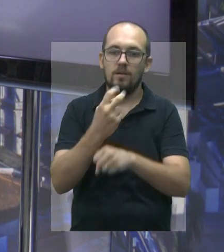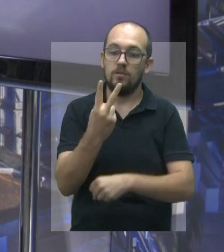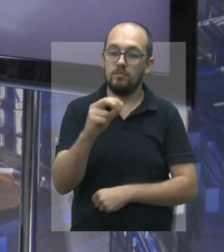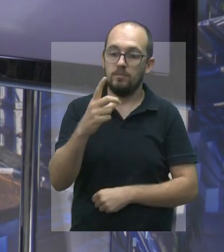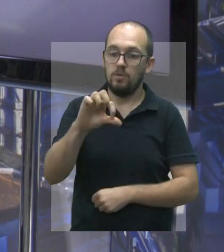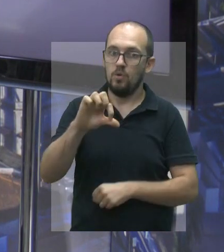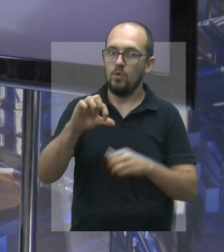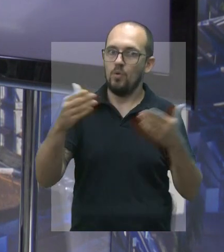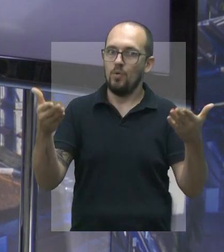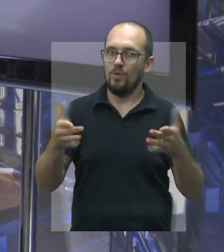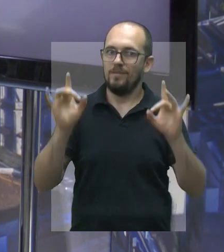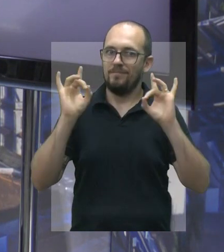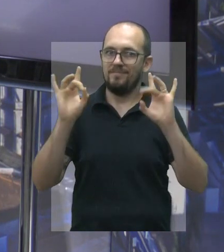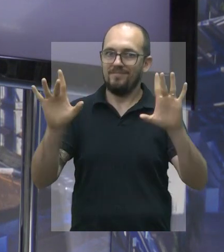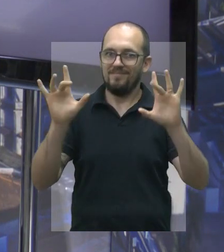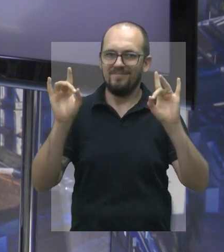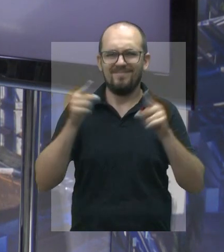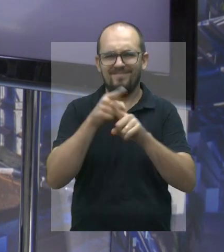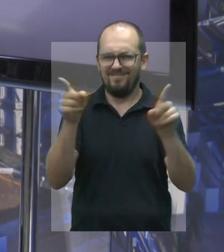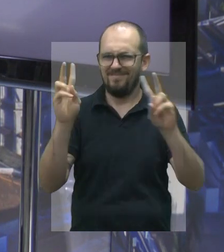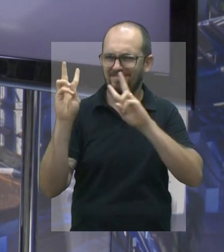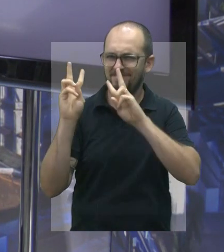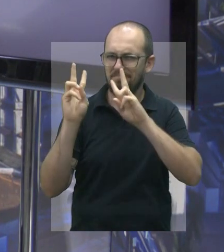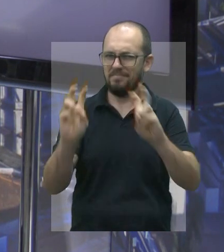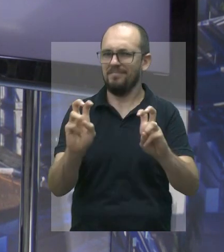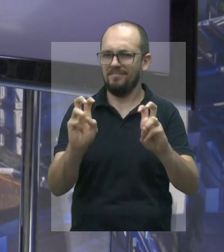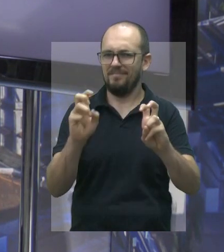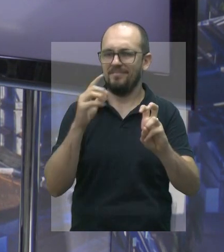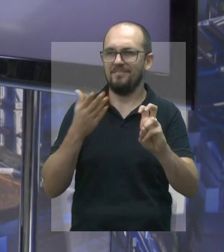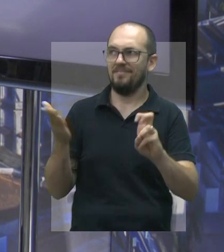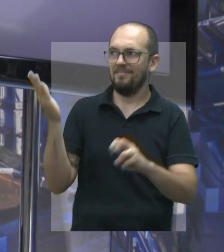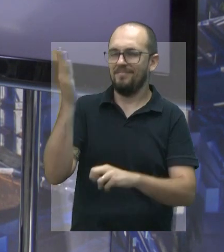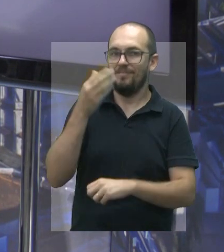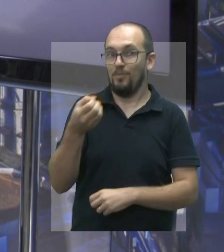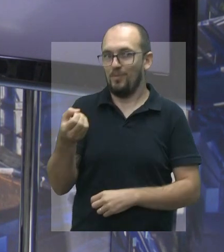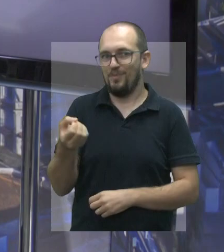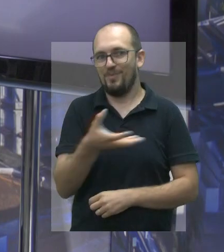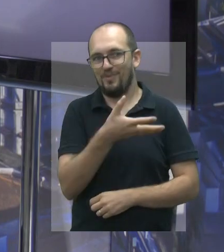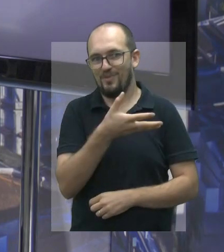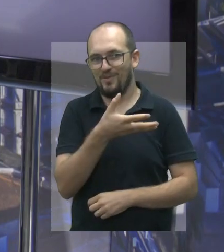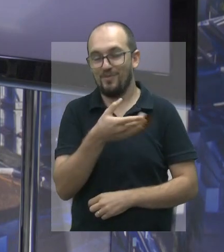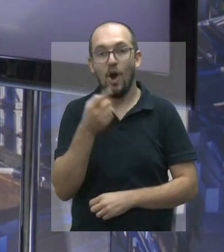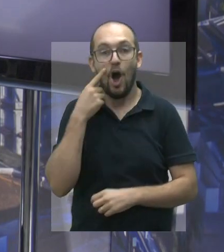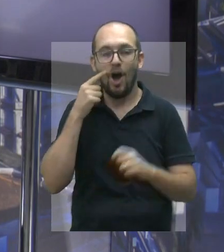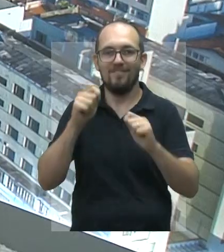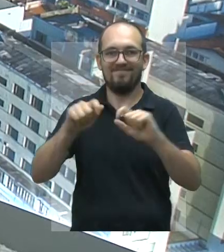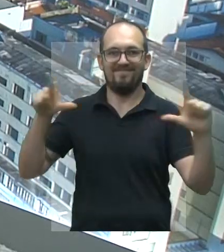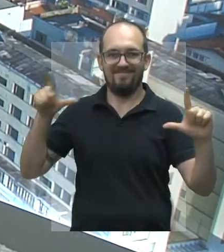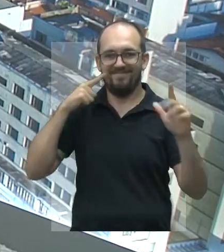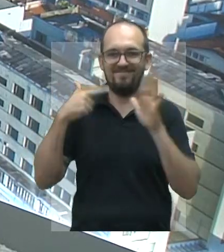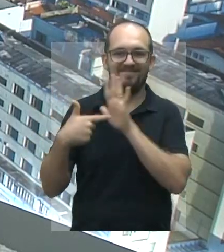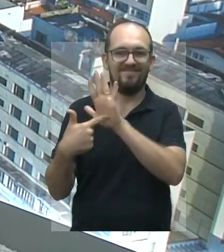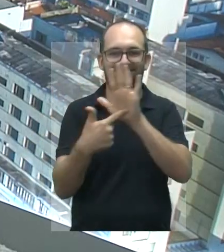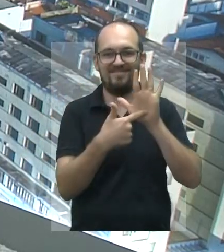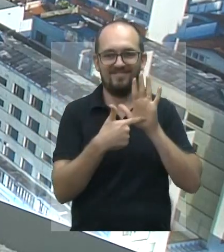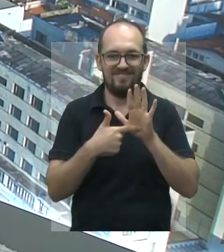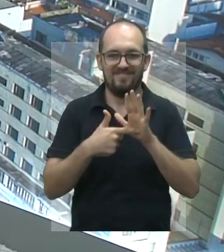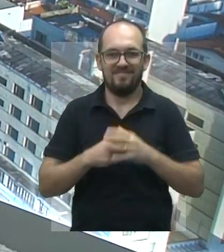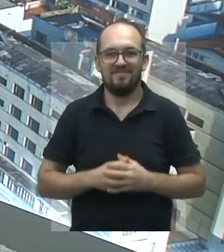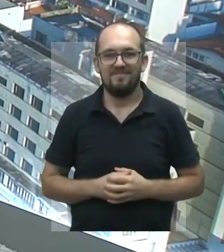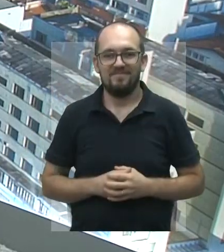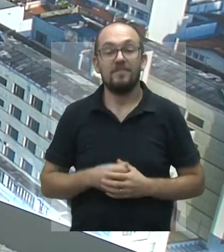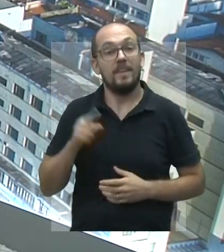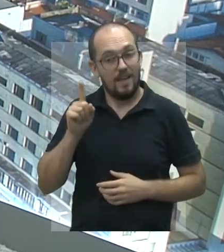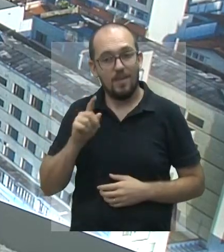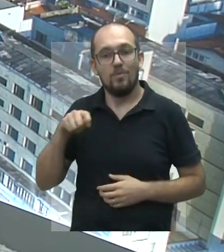é muito especial. Você aí de casa já percebeu que a gente está de cenário novo, né? Enche a tela aí, Betão, para a gente apresentar como é que